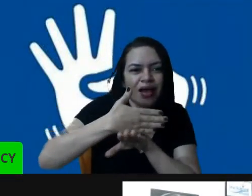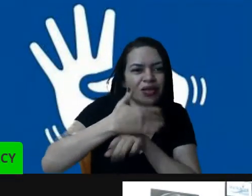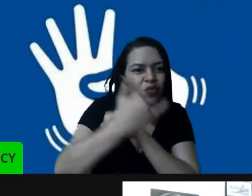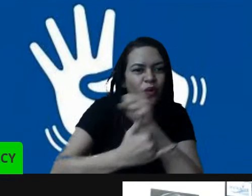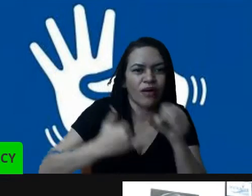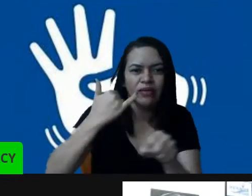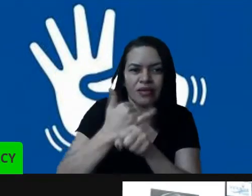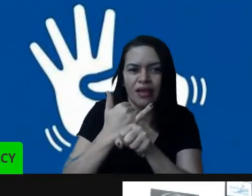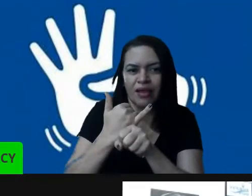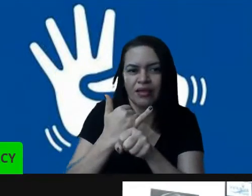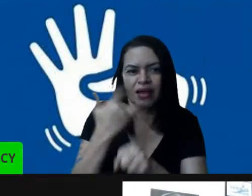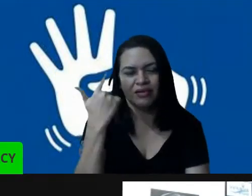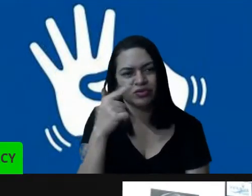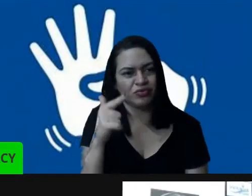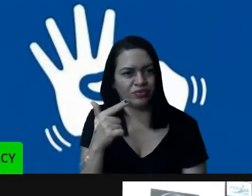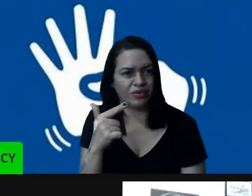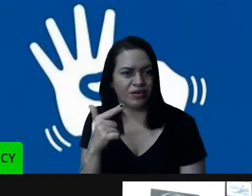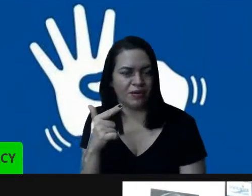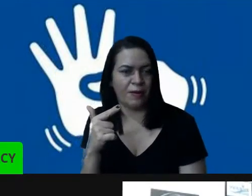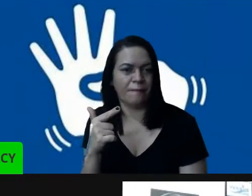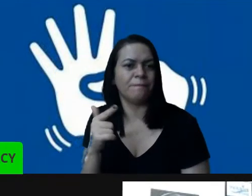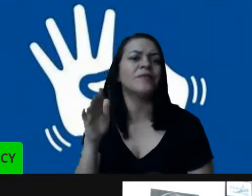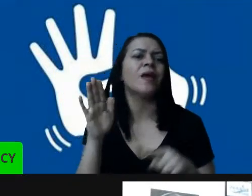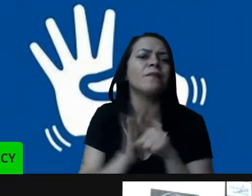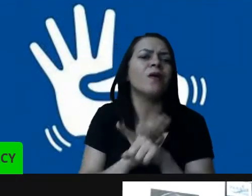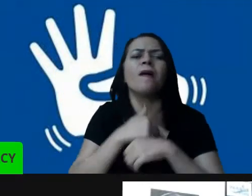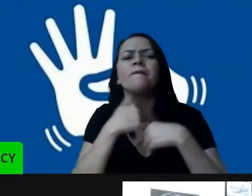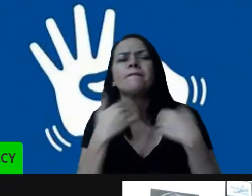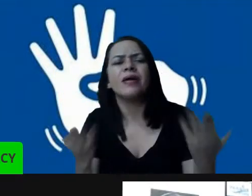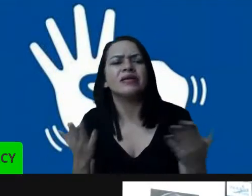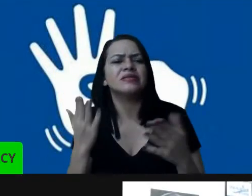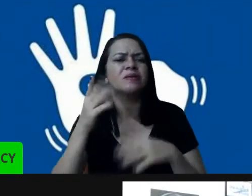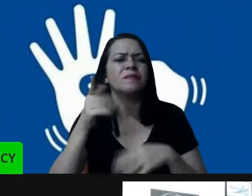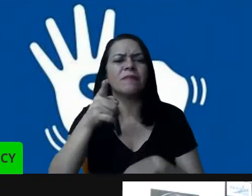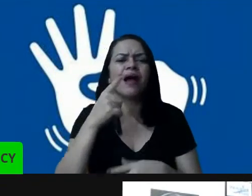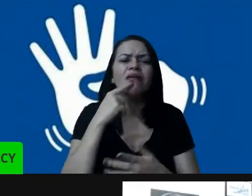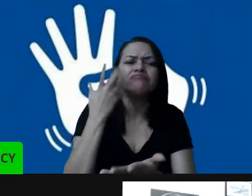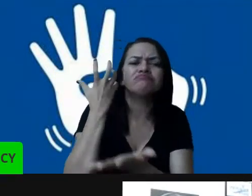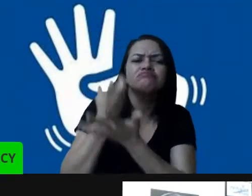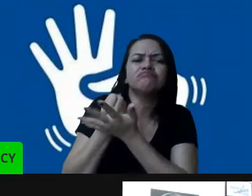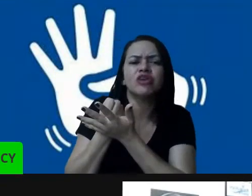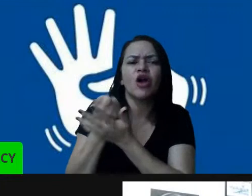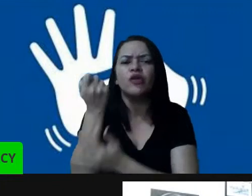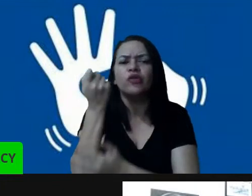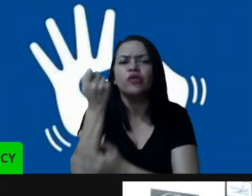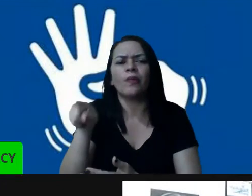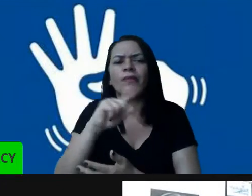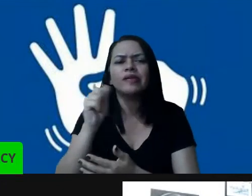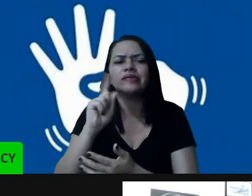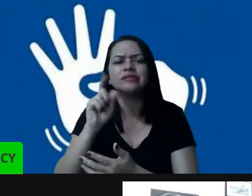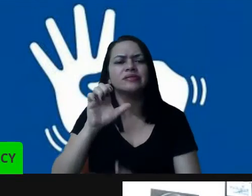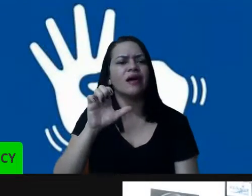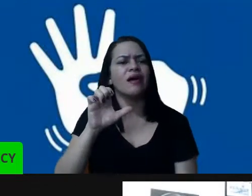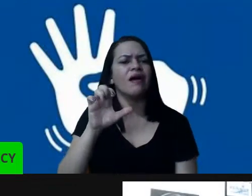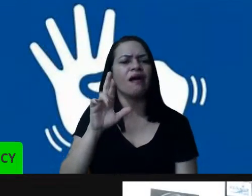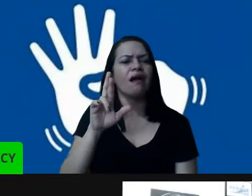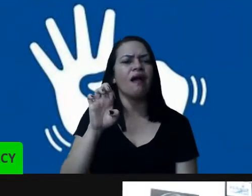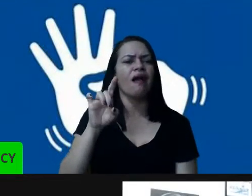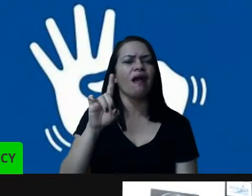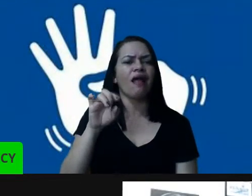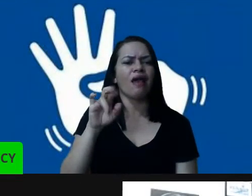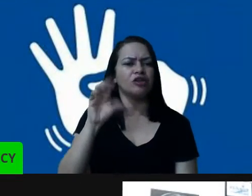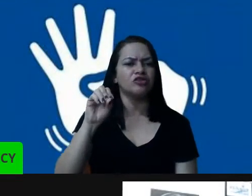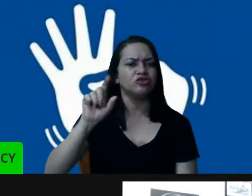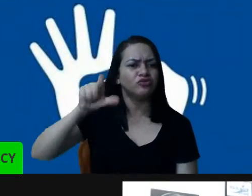para manusear o app, não necessariamente a pessoa precisa ter crédito, mas ela precisa compreender, no